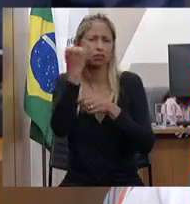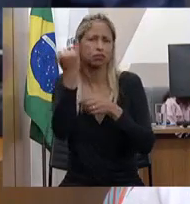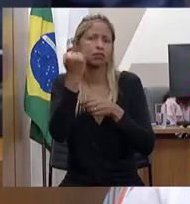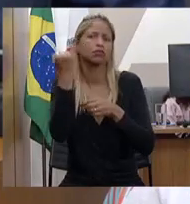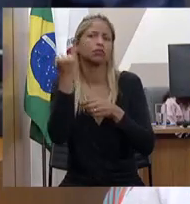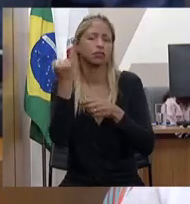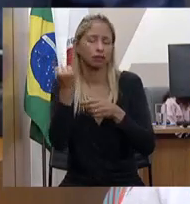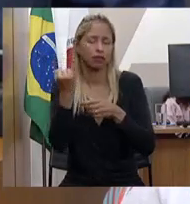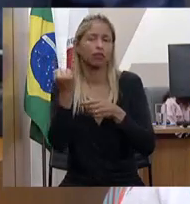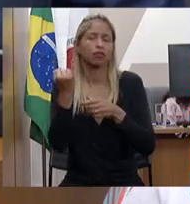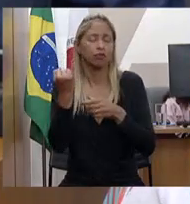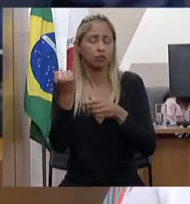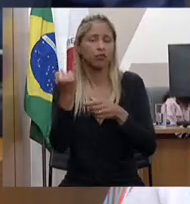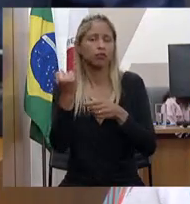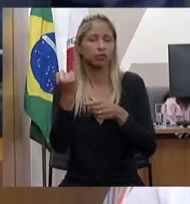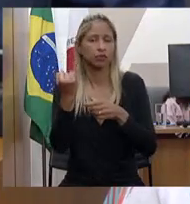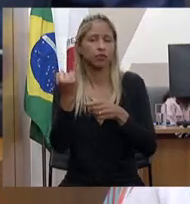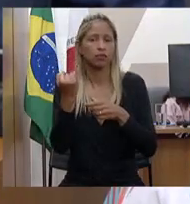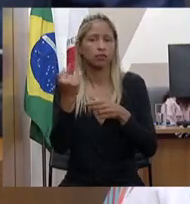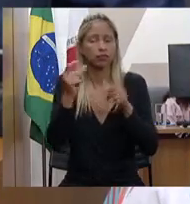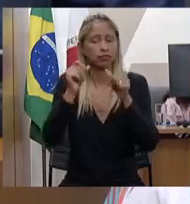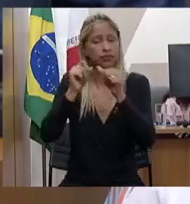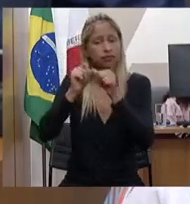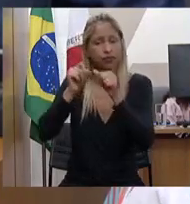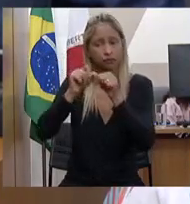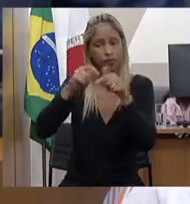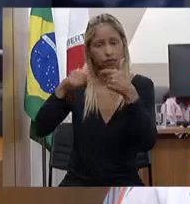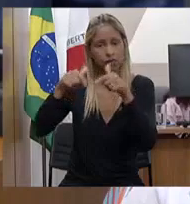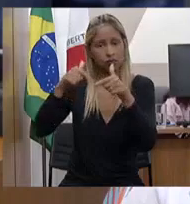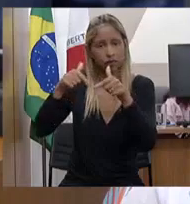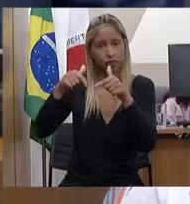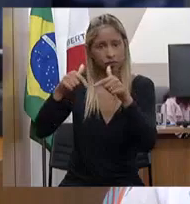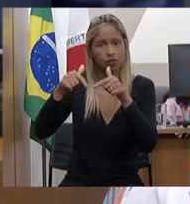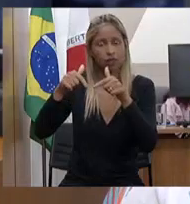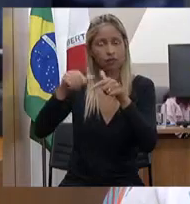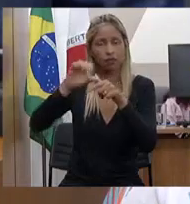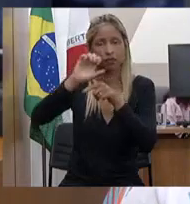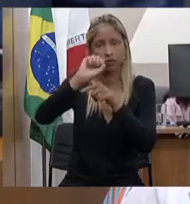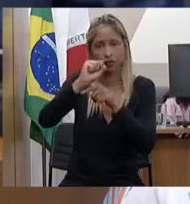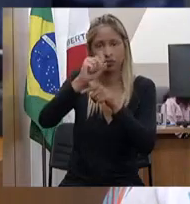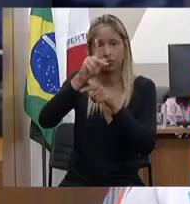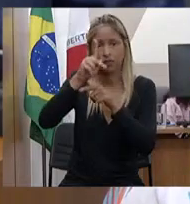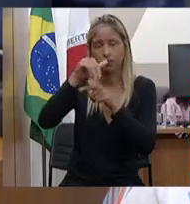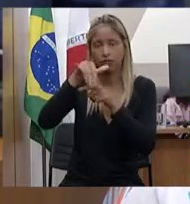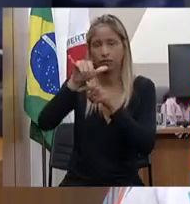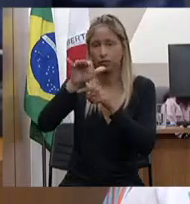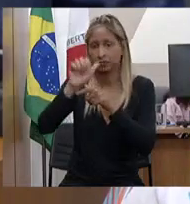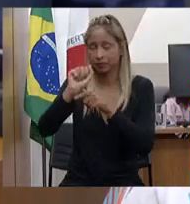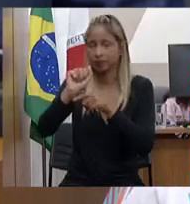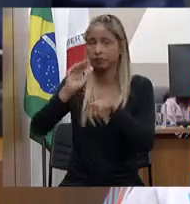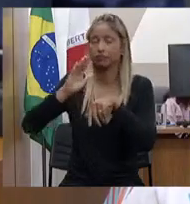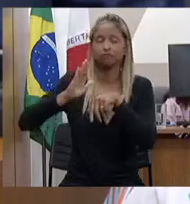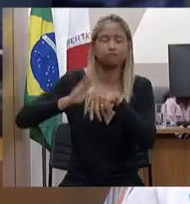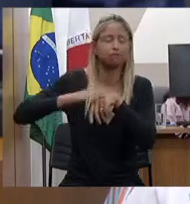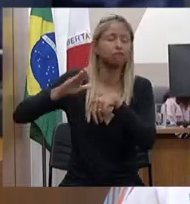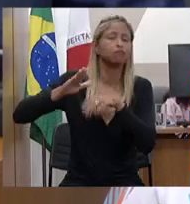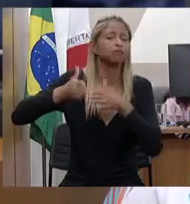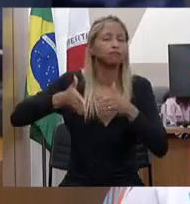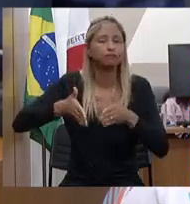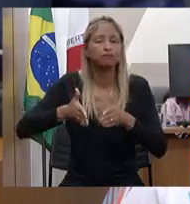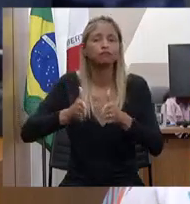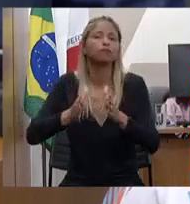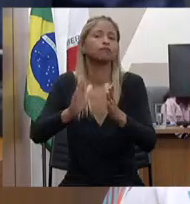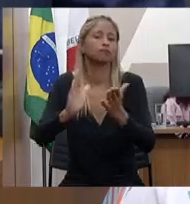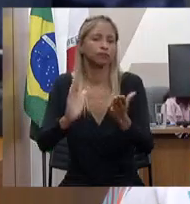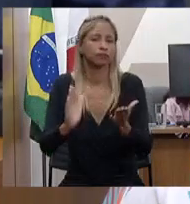com a unificação dos trabalhos da CIPA porque eu acho que é um dos melhores caminhos né